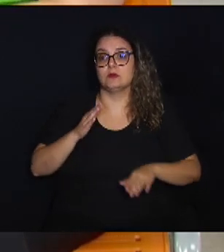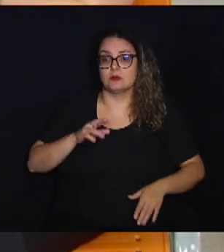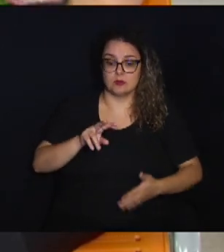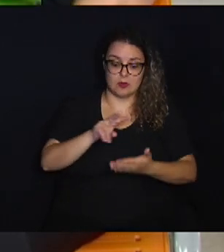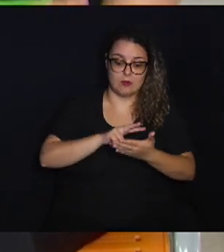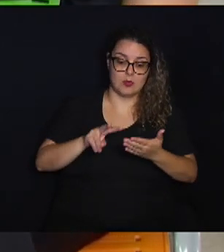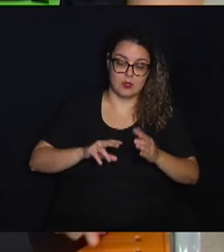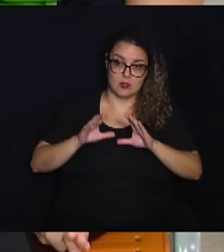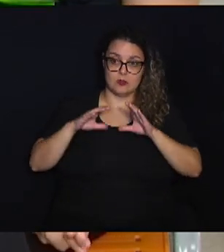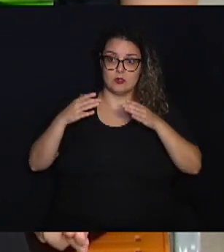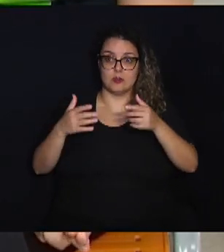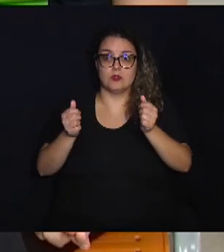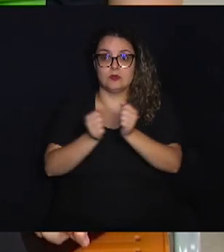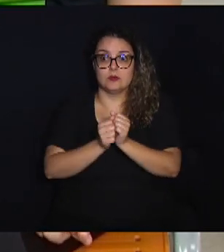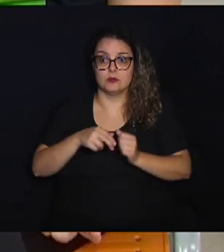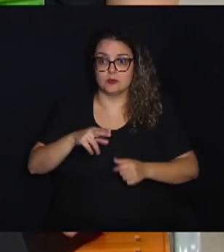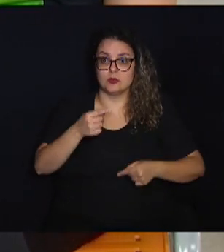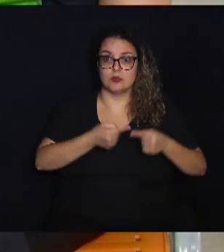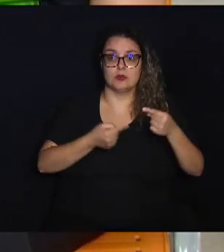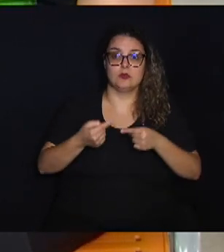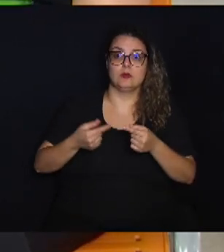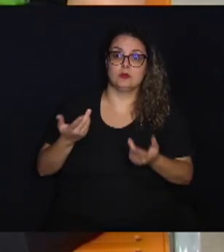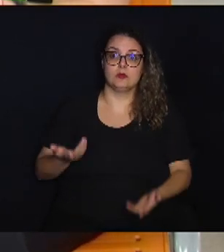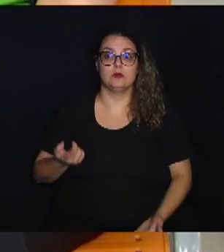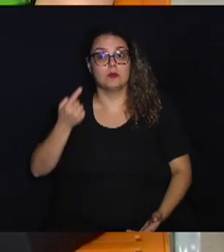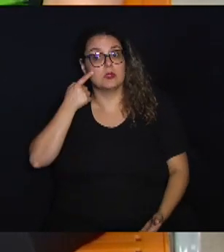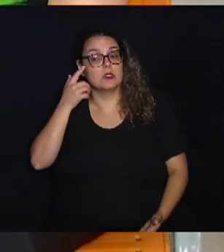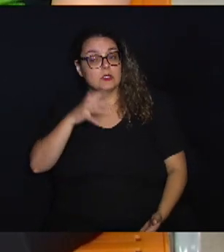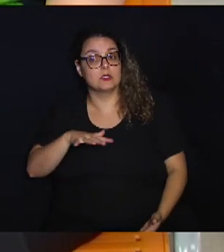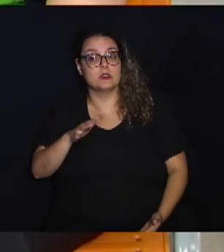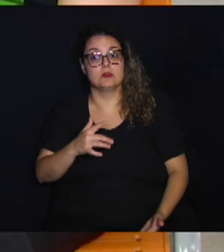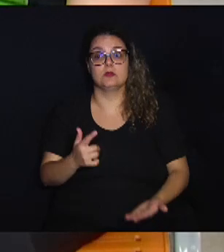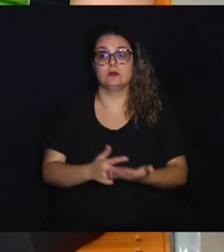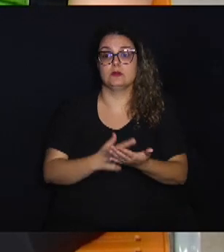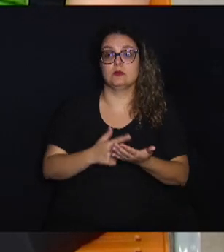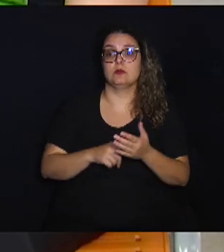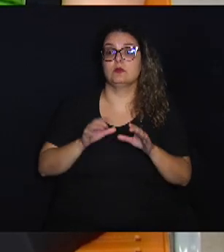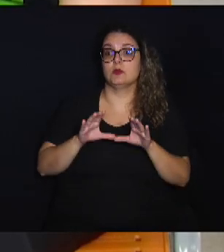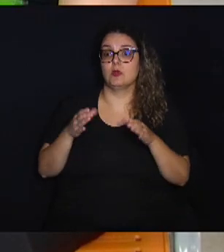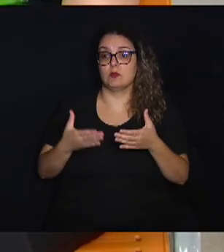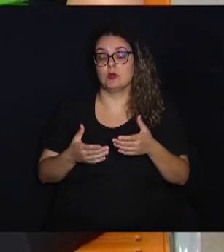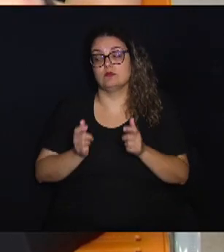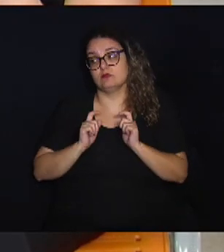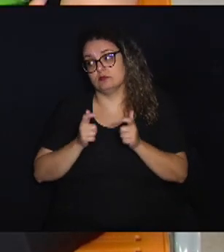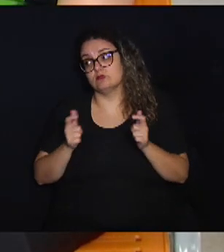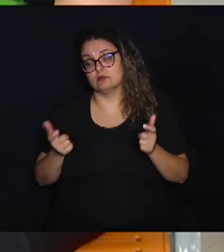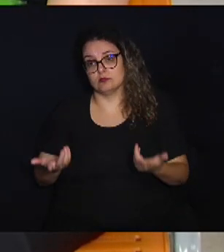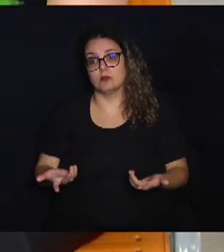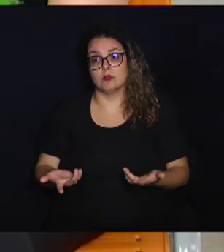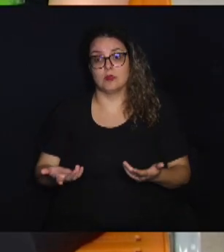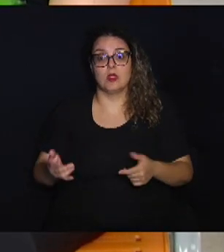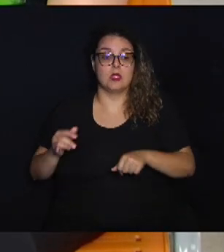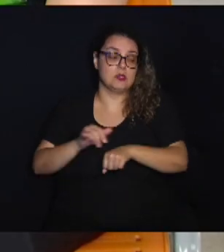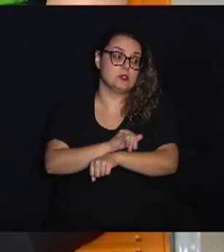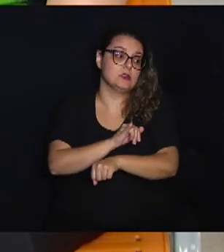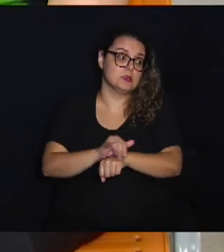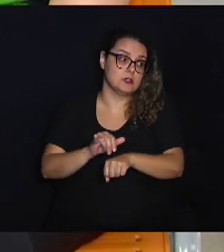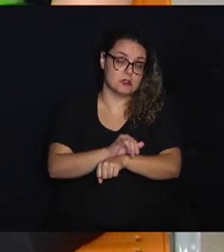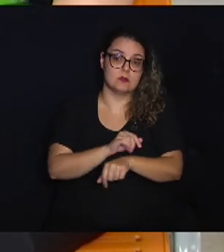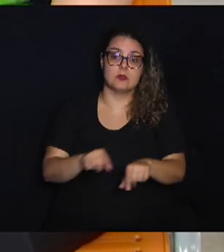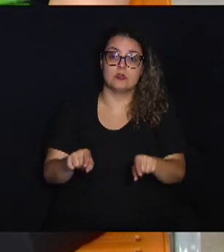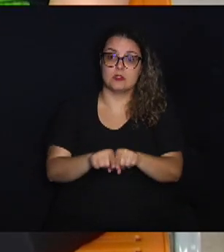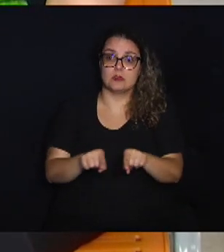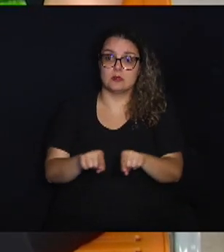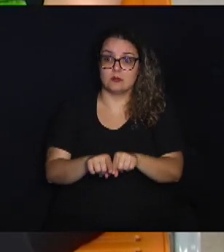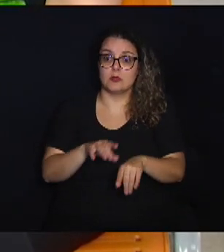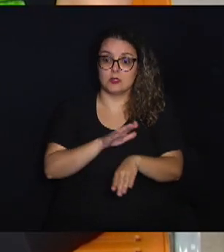livro coletivamente ou para discutir impressões sobre esse livro. E é uma comunidade que tem crescido bastante, né? As ferramentas sociais também contribuem